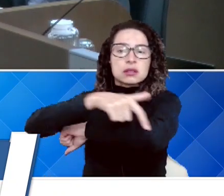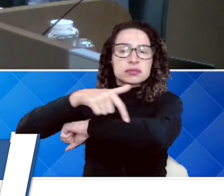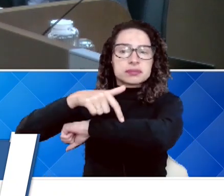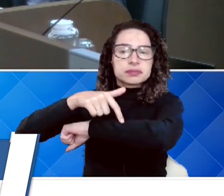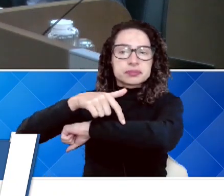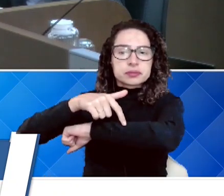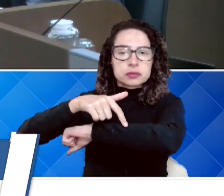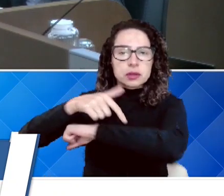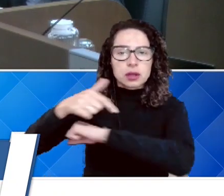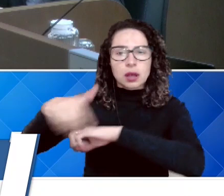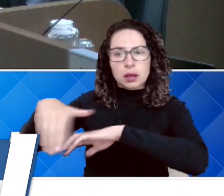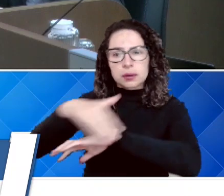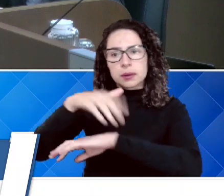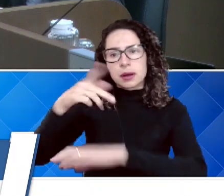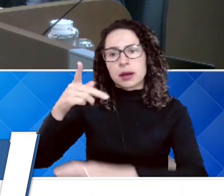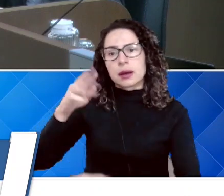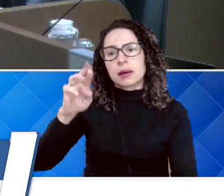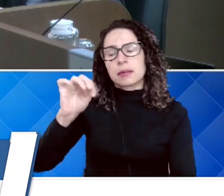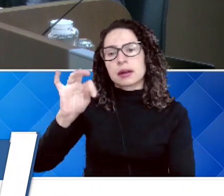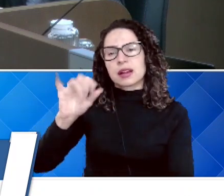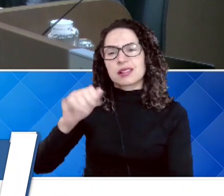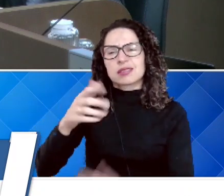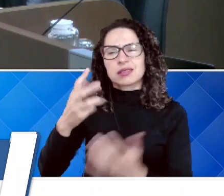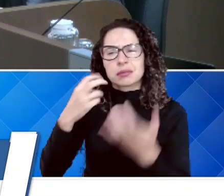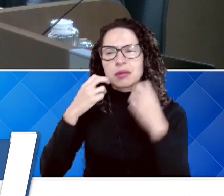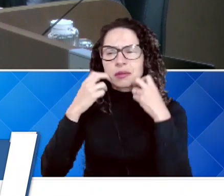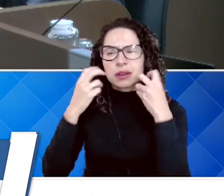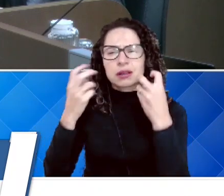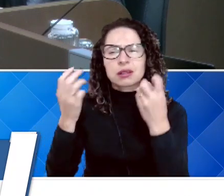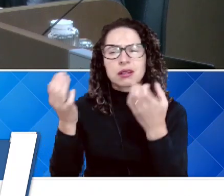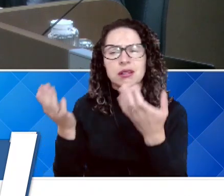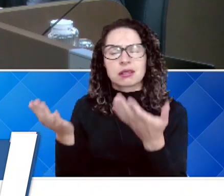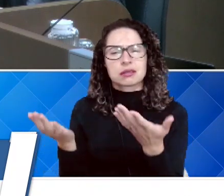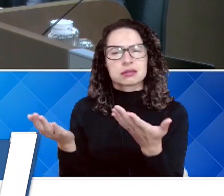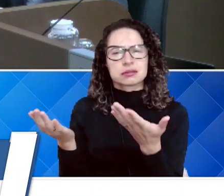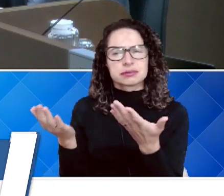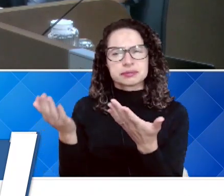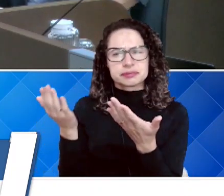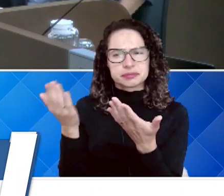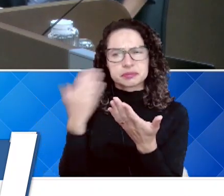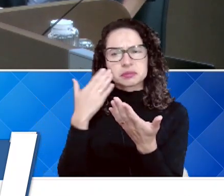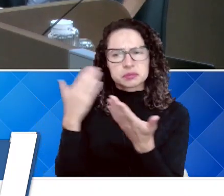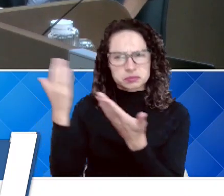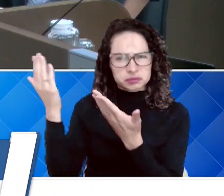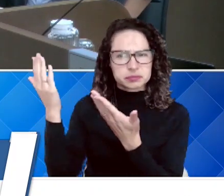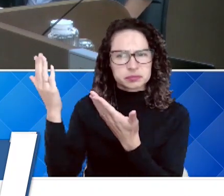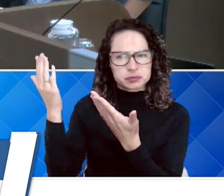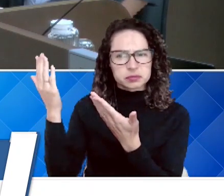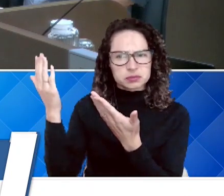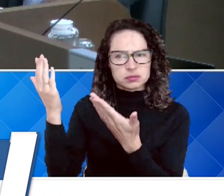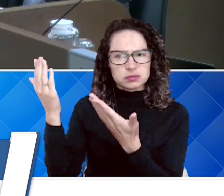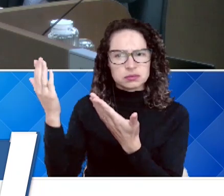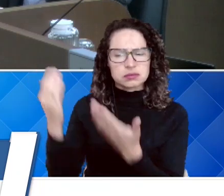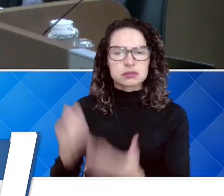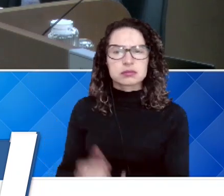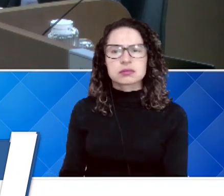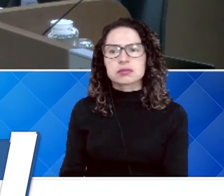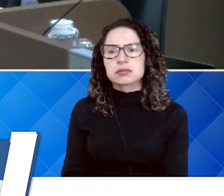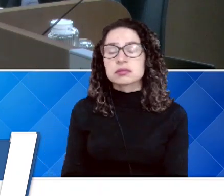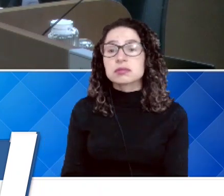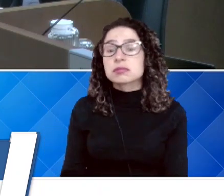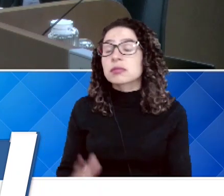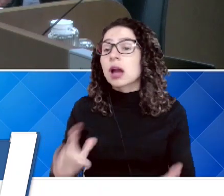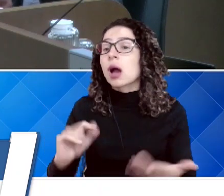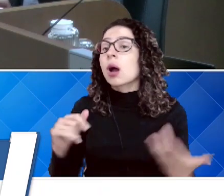Prata, essa vergonha que está aí no plenário. Qual é o papel?